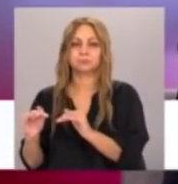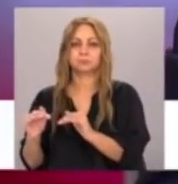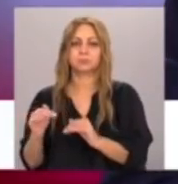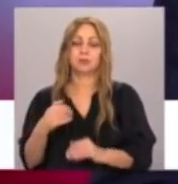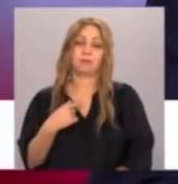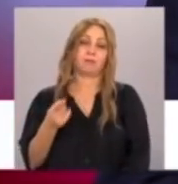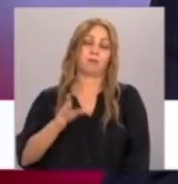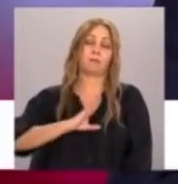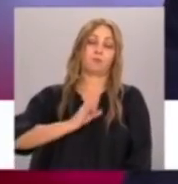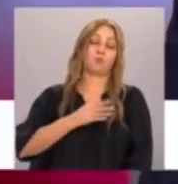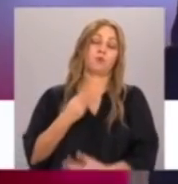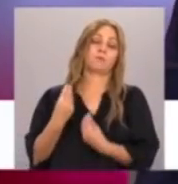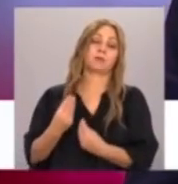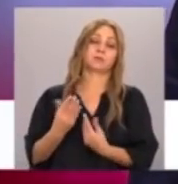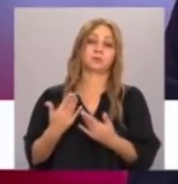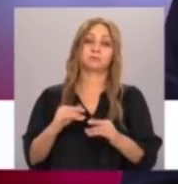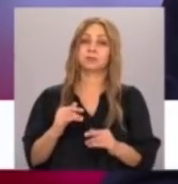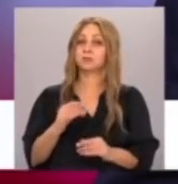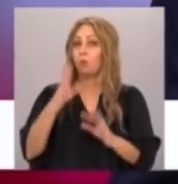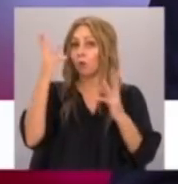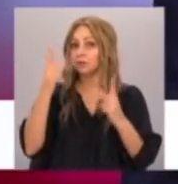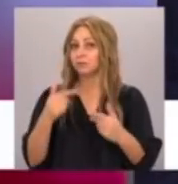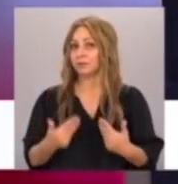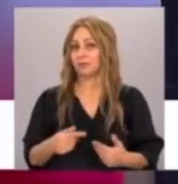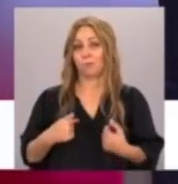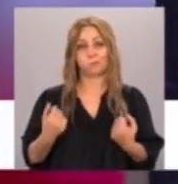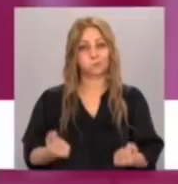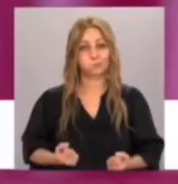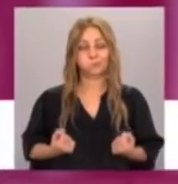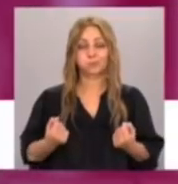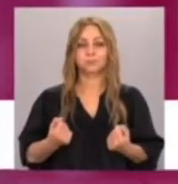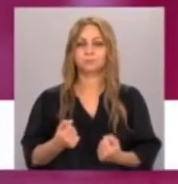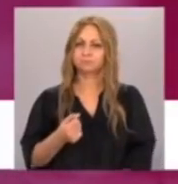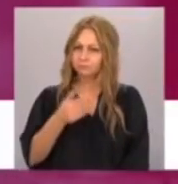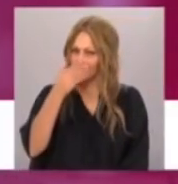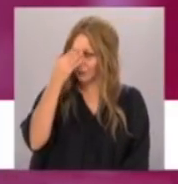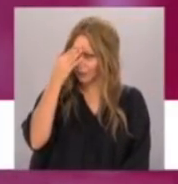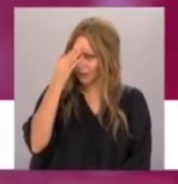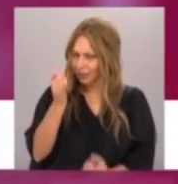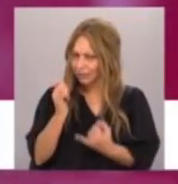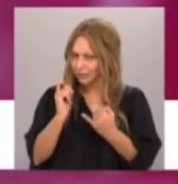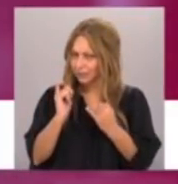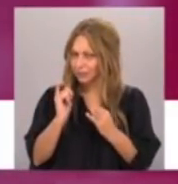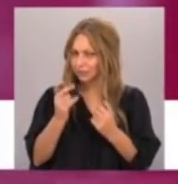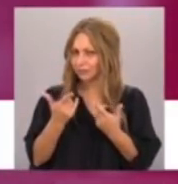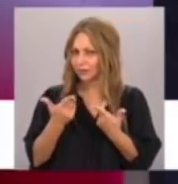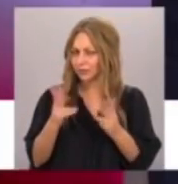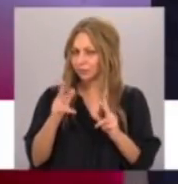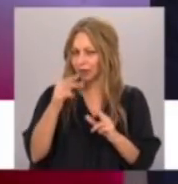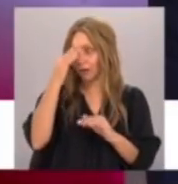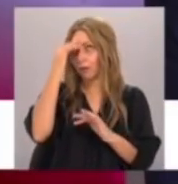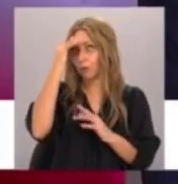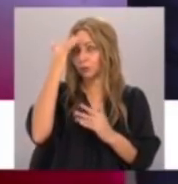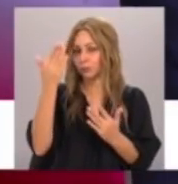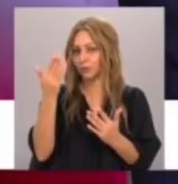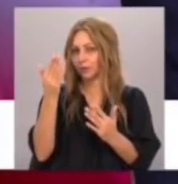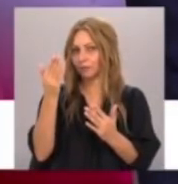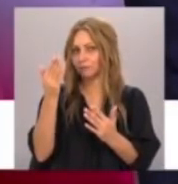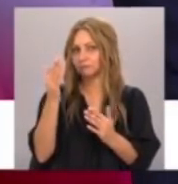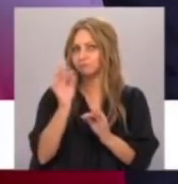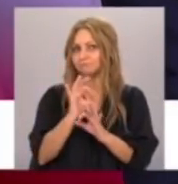um mundo maravilhoso só que o orçamento não aguento não considera que a proposta tem esse aqui Liberal é uma Utopia no país que temos